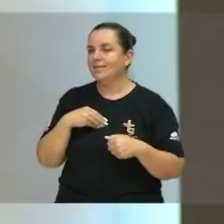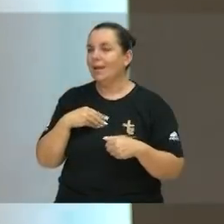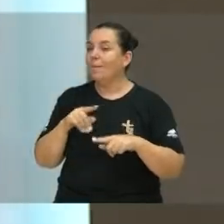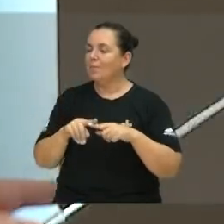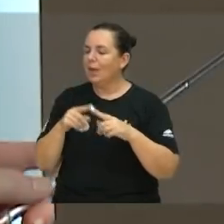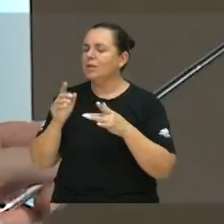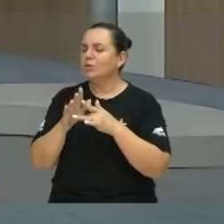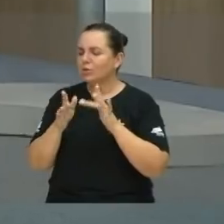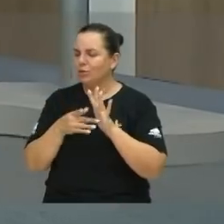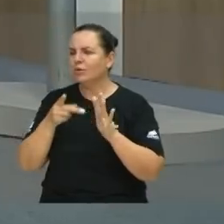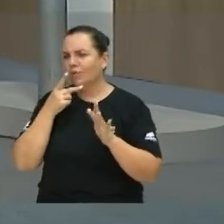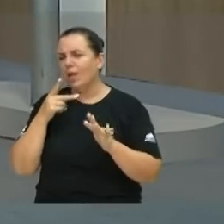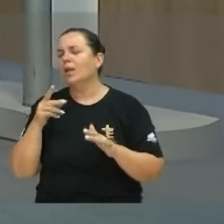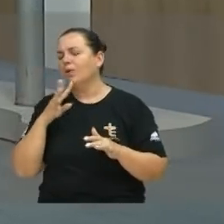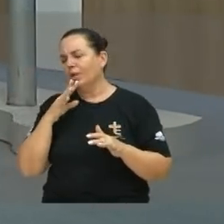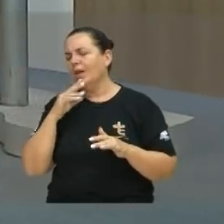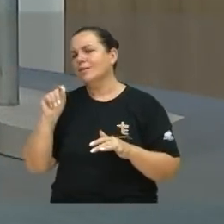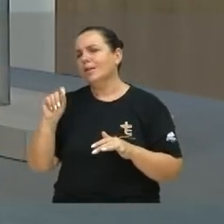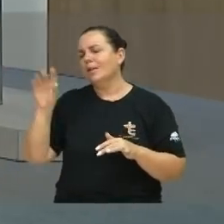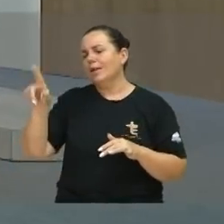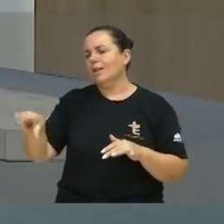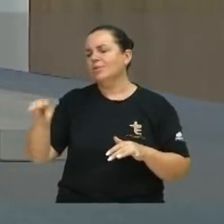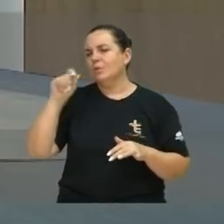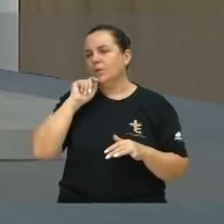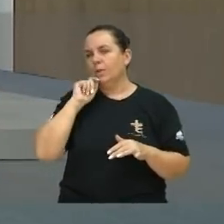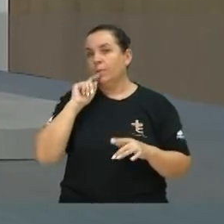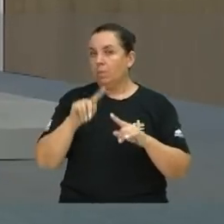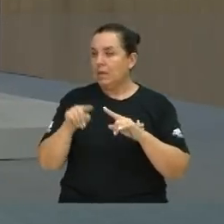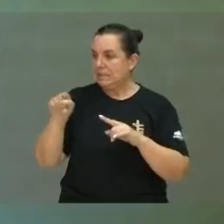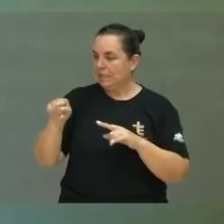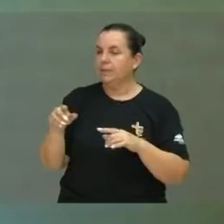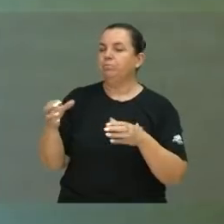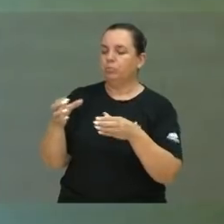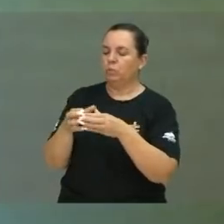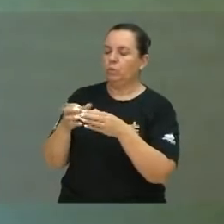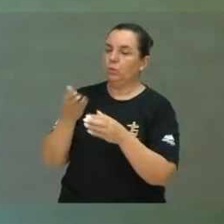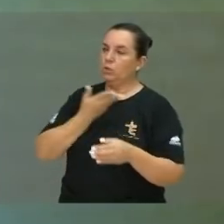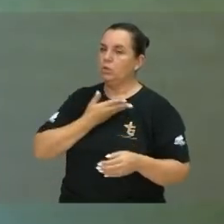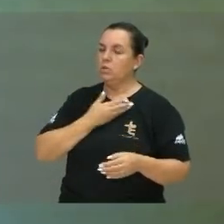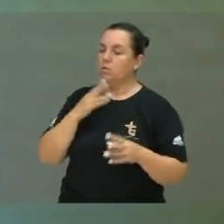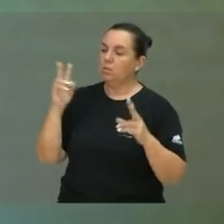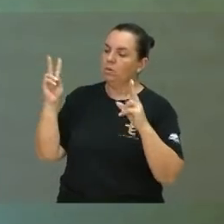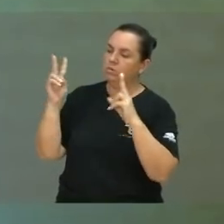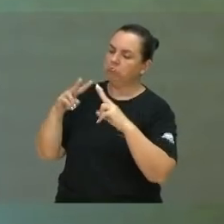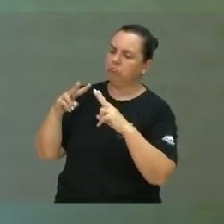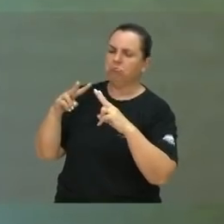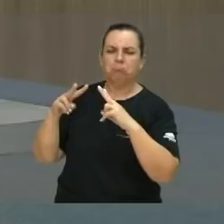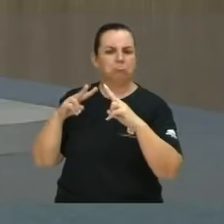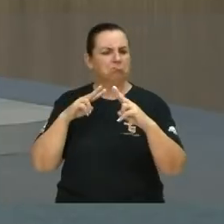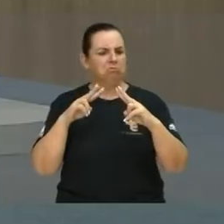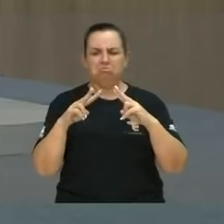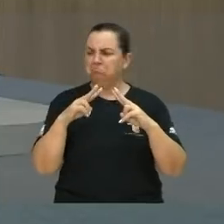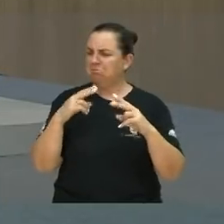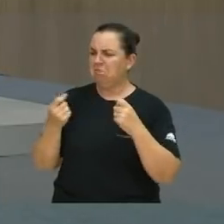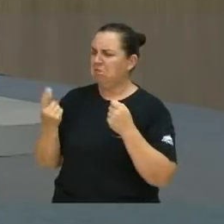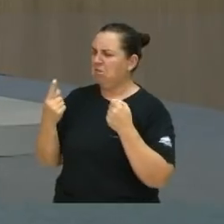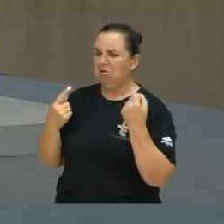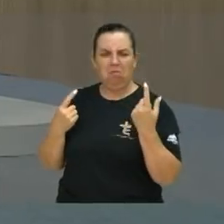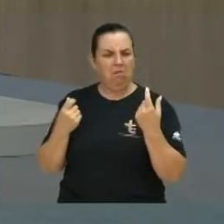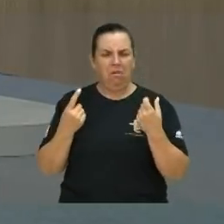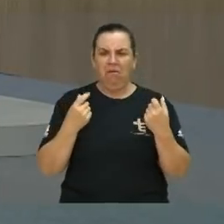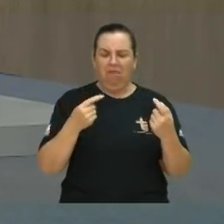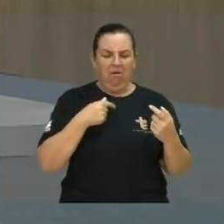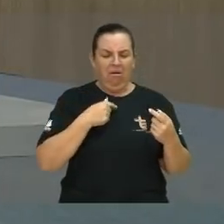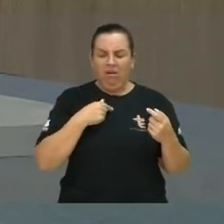escolheu mas aqui os discípulos entre olhavam sim sem saber de quem falava essa é a primeira